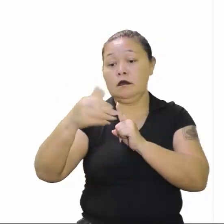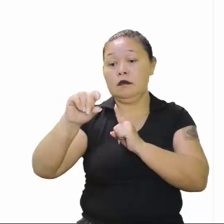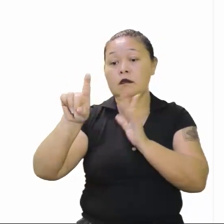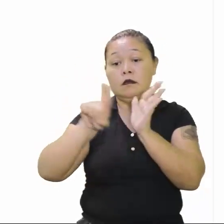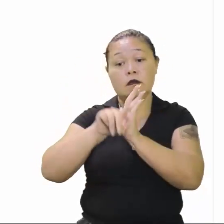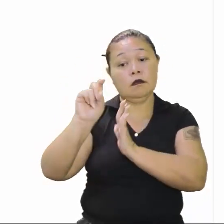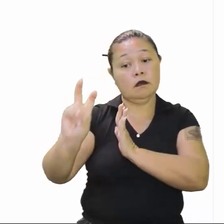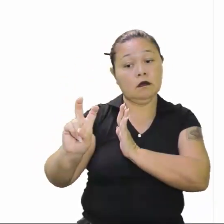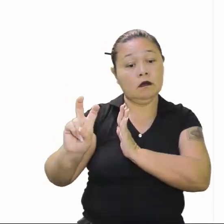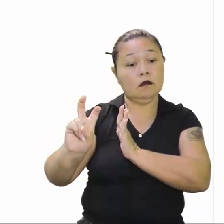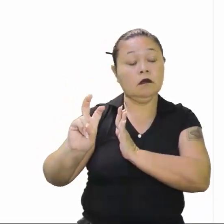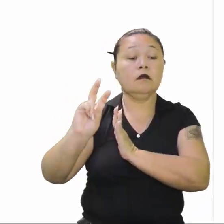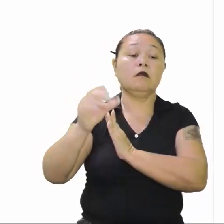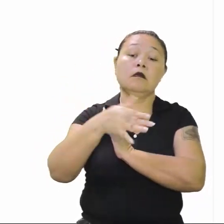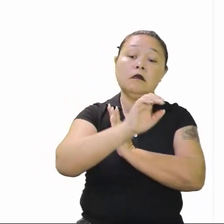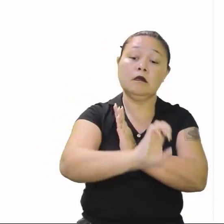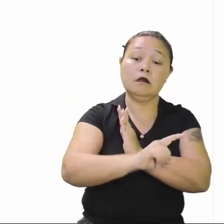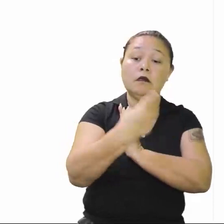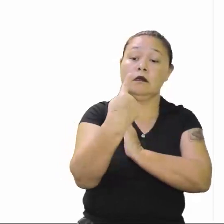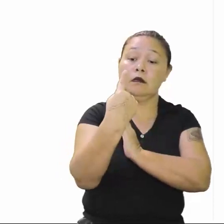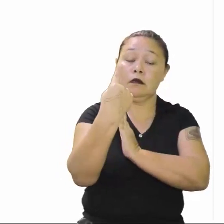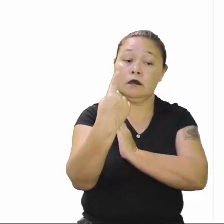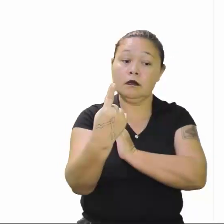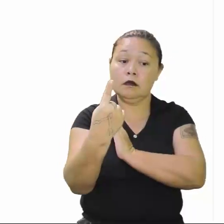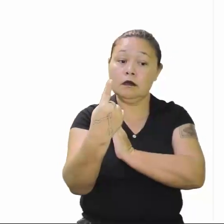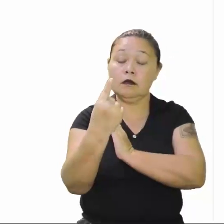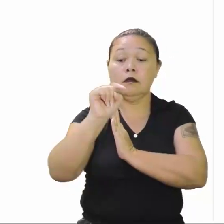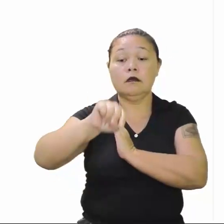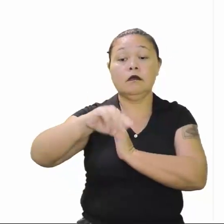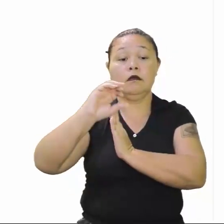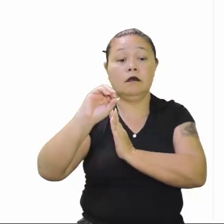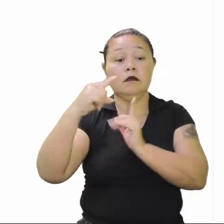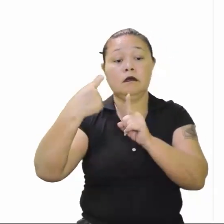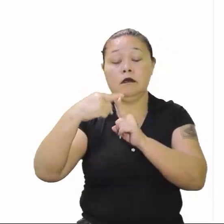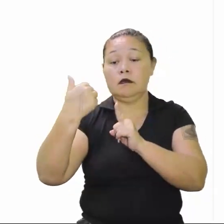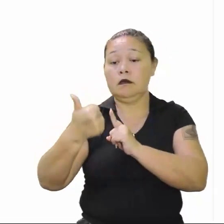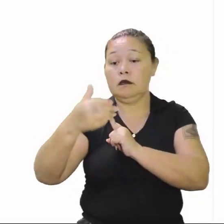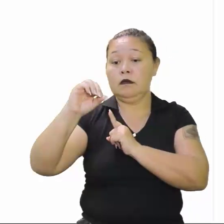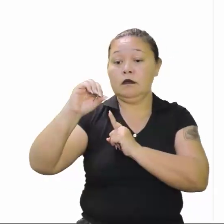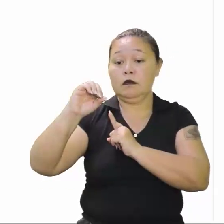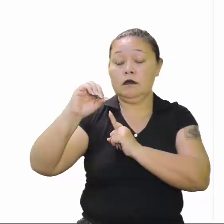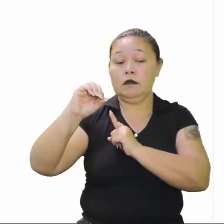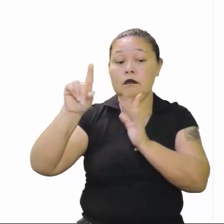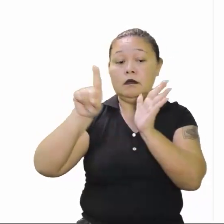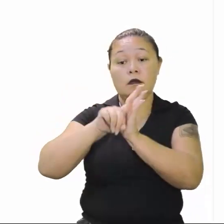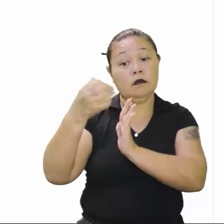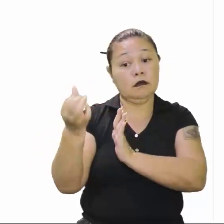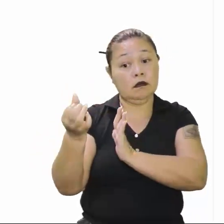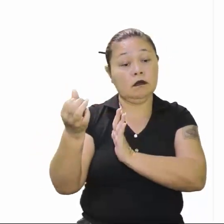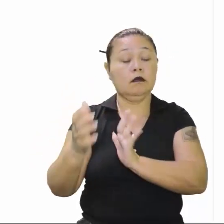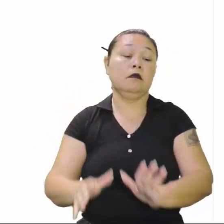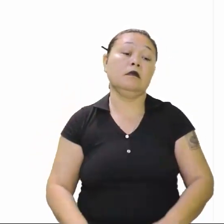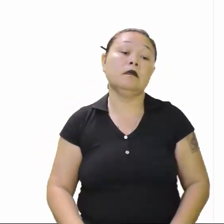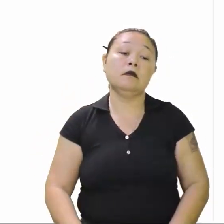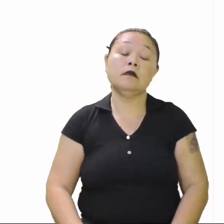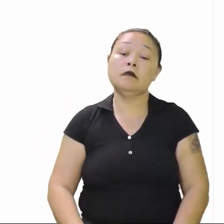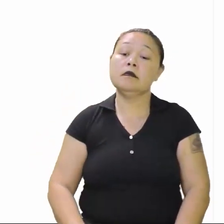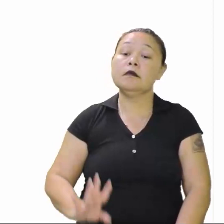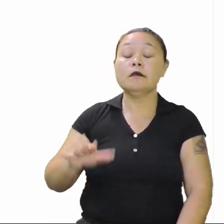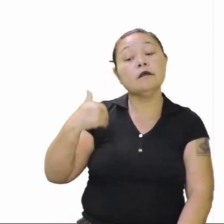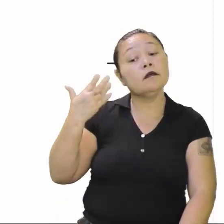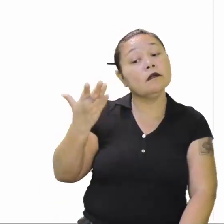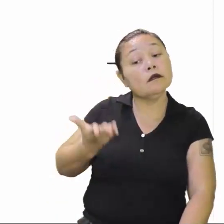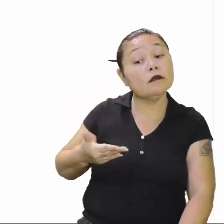menos 5. Ou a letra D é 1 vezes 10 a menos 6. E aí, meu